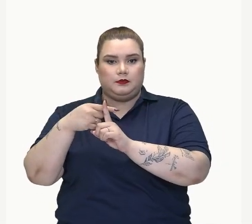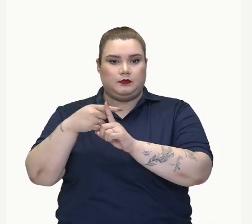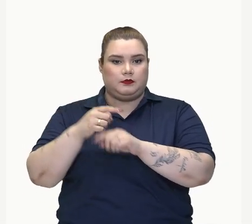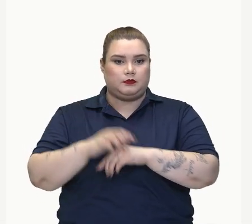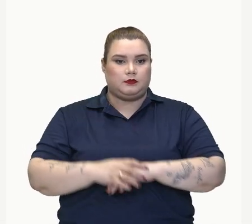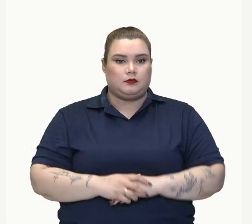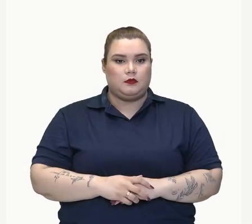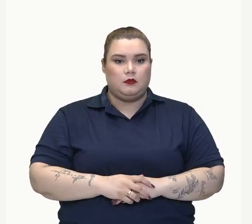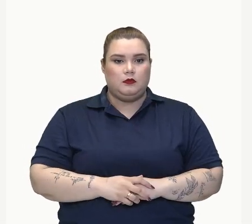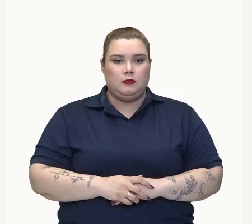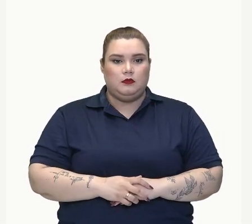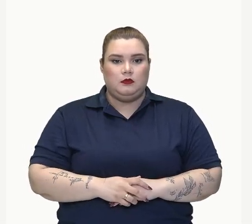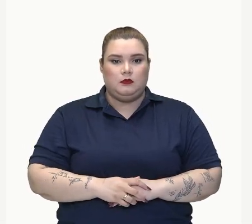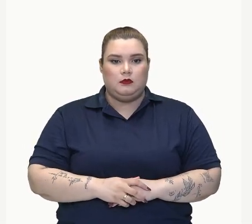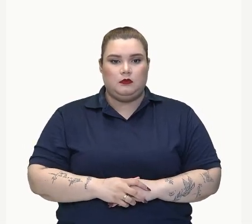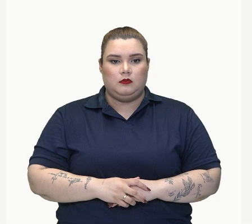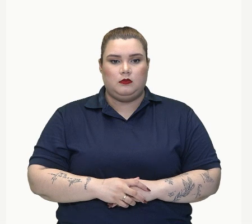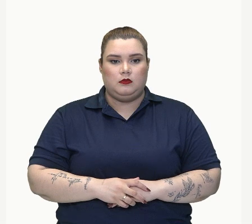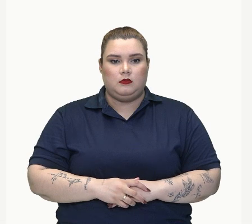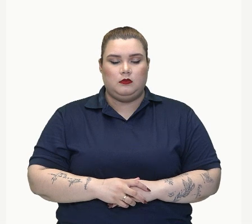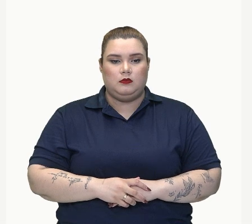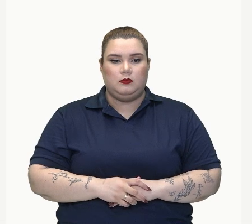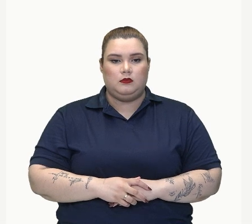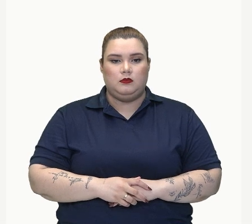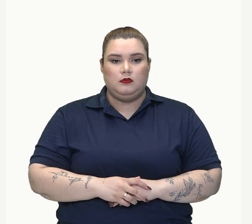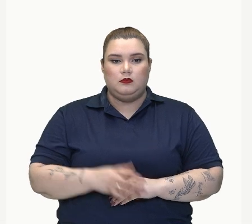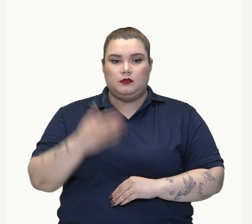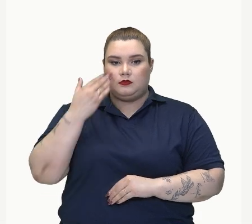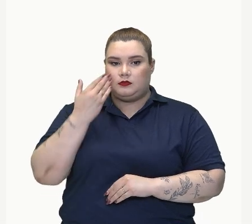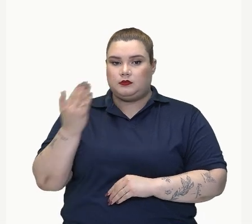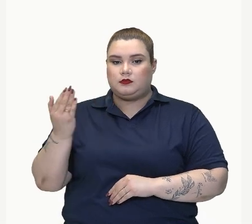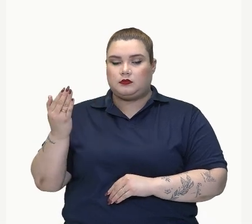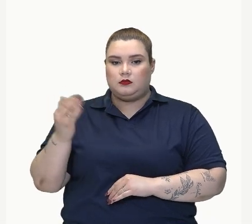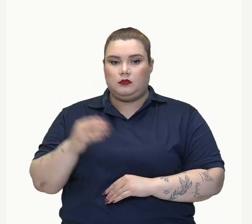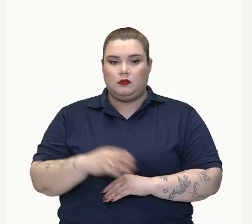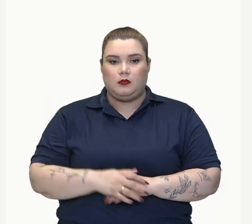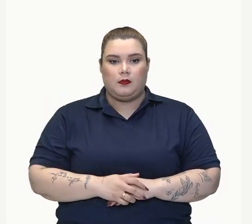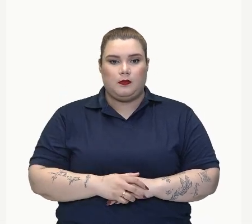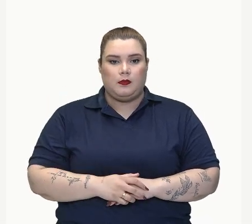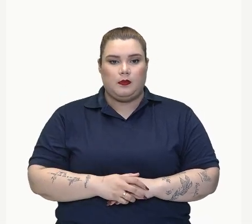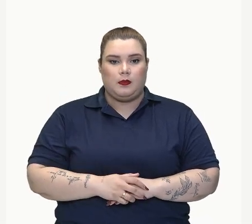mais, esse meu mais ficou esquisito, mais